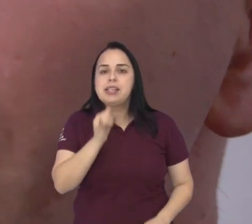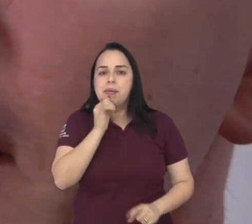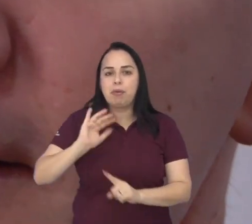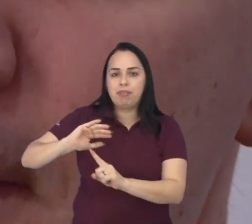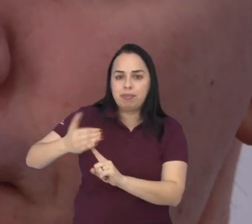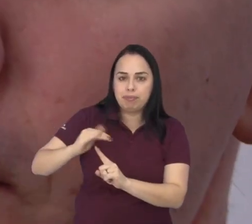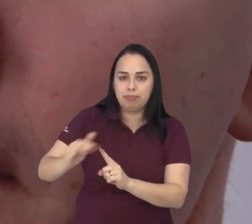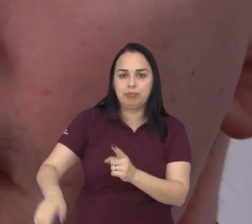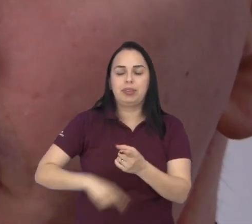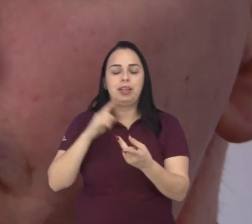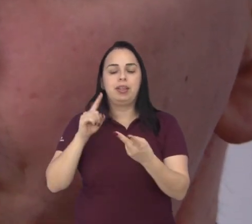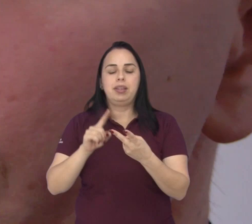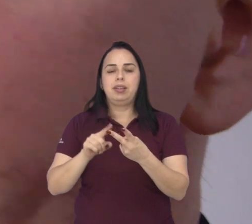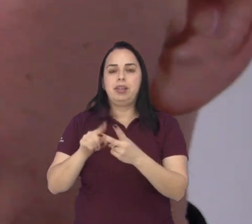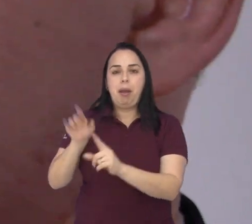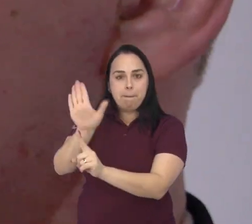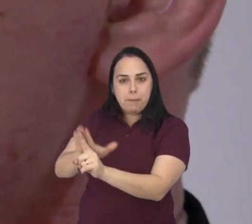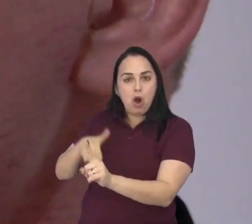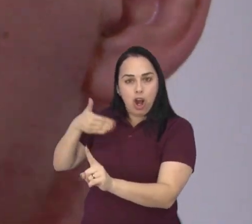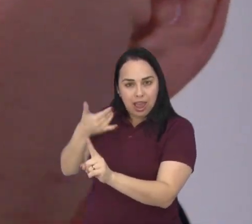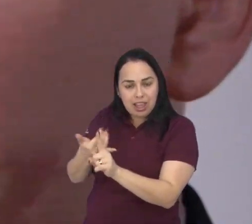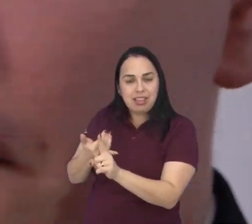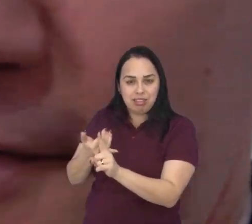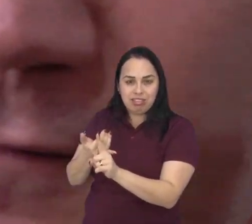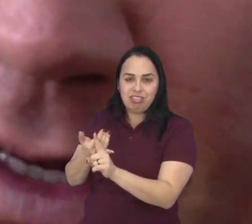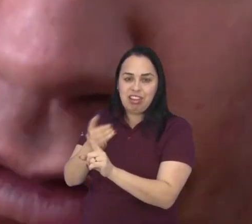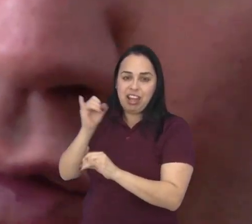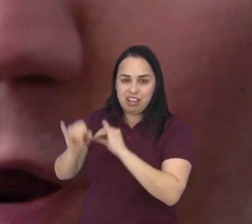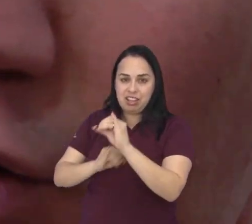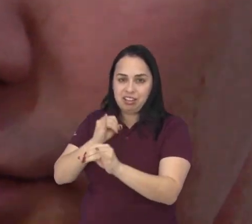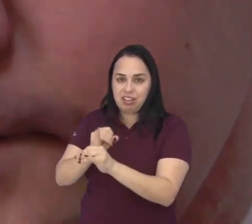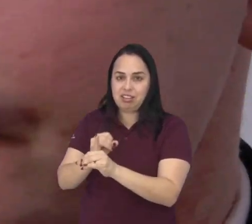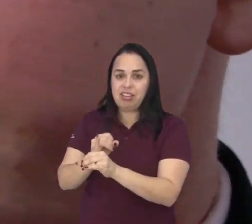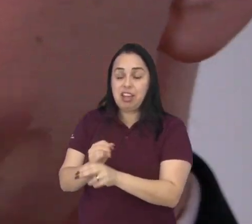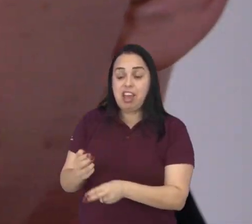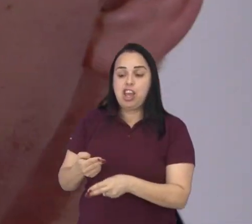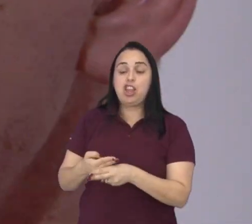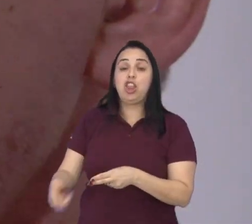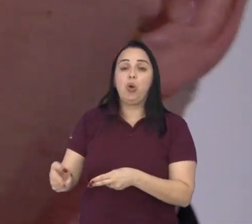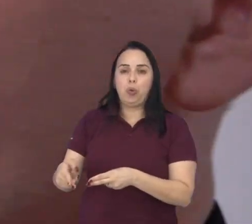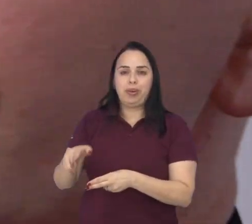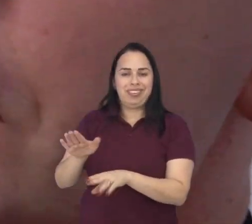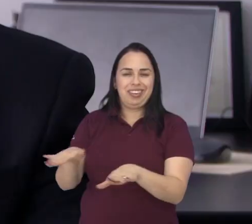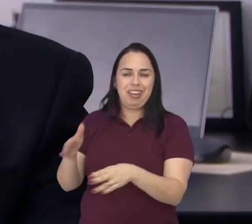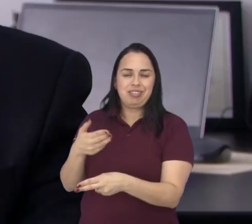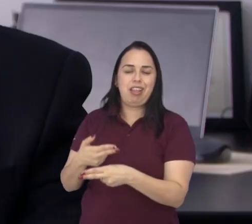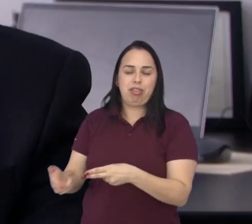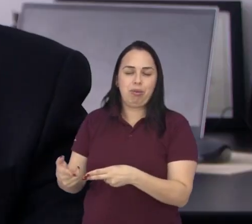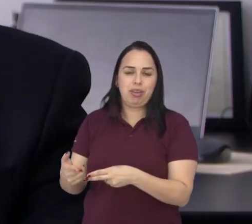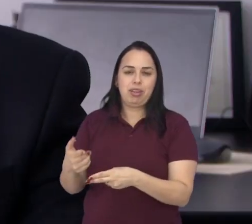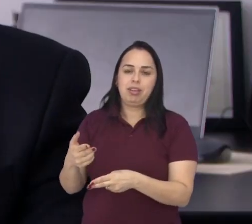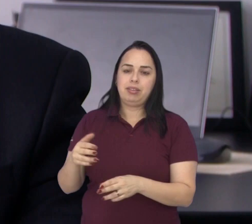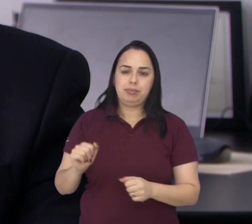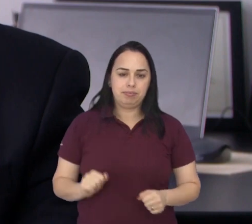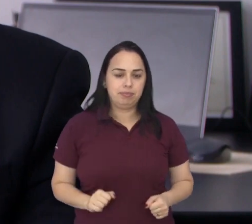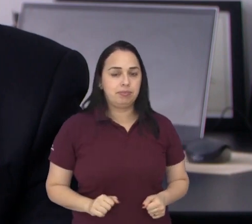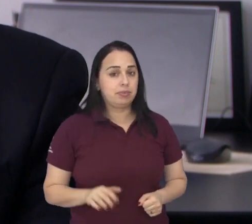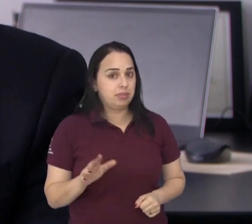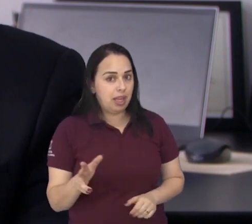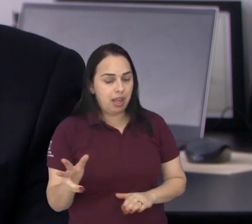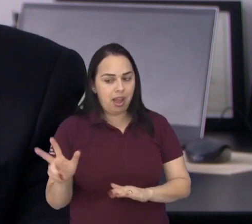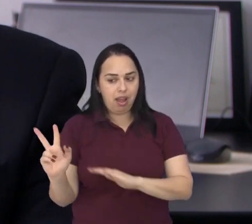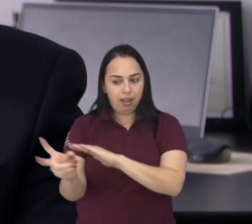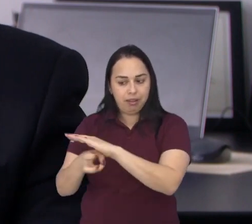eles, pedofilia, cyberbullying, que é o bullying virtual, e pornografia infantil. Tem o roubo de dados, tem